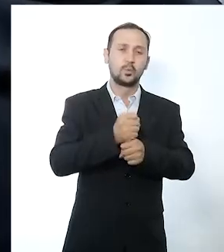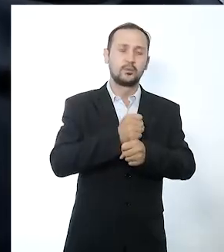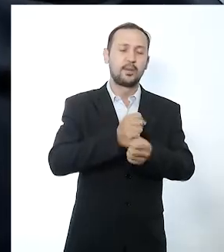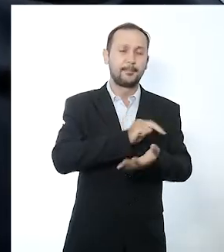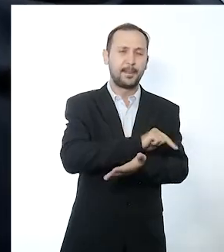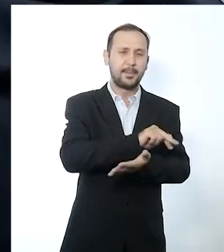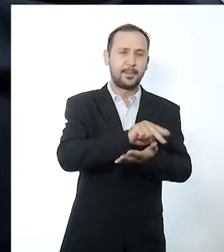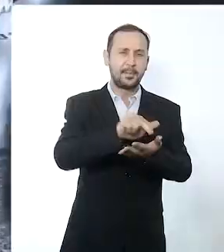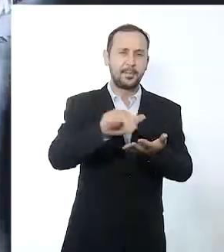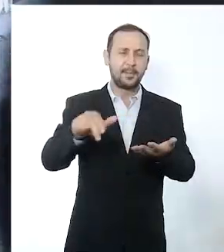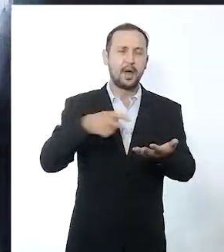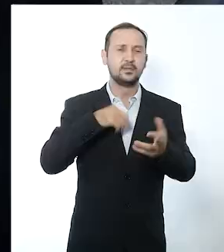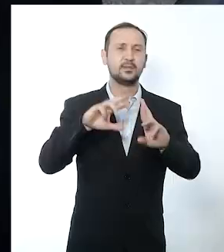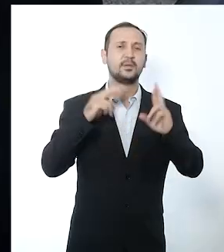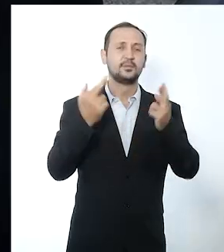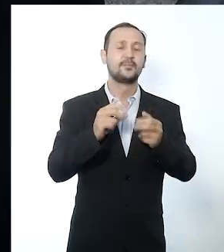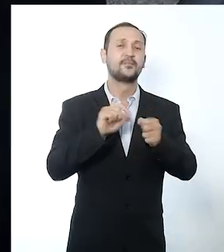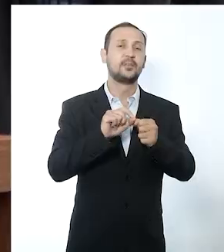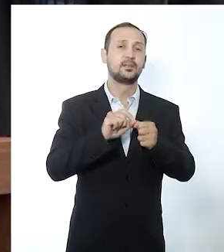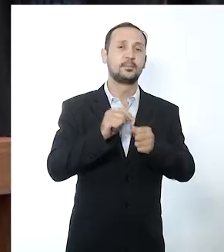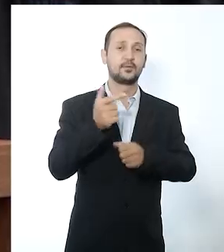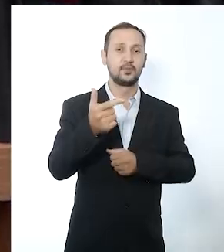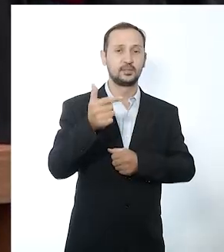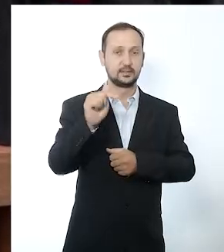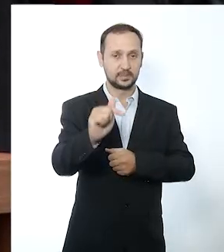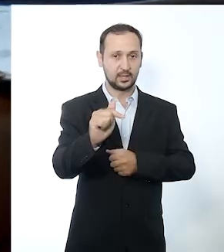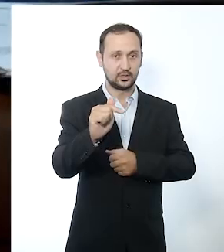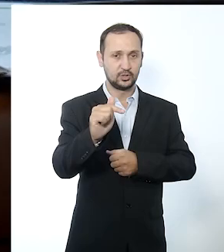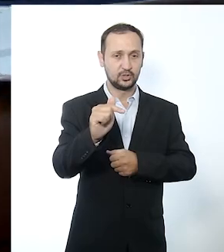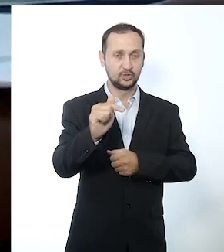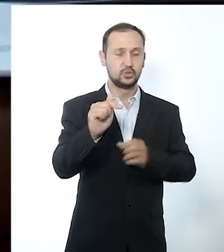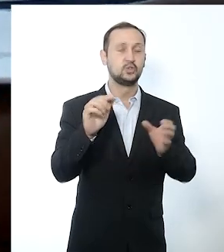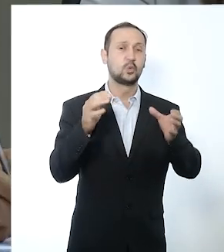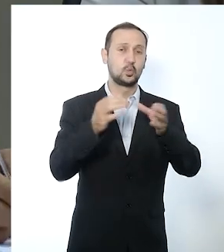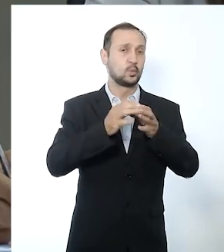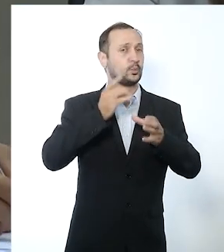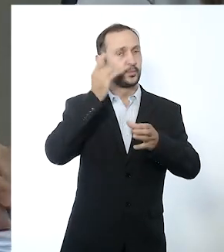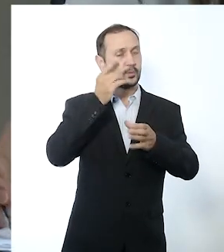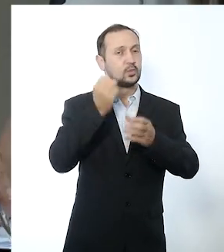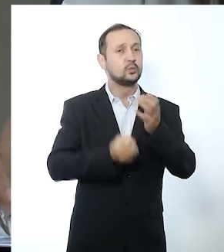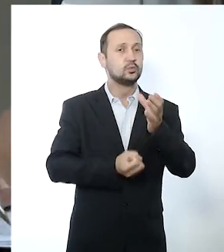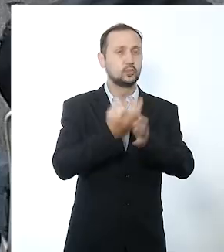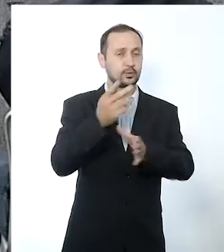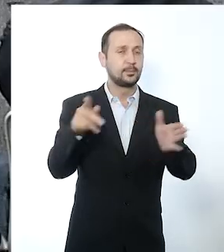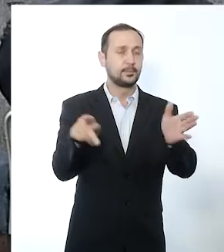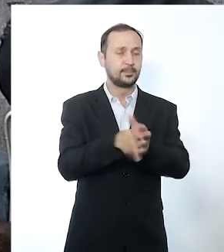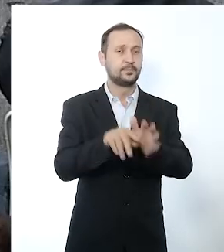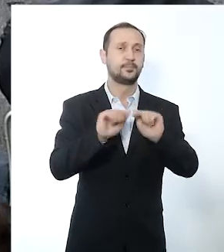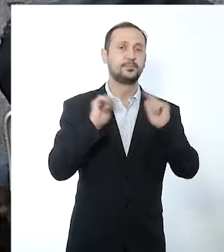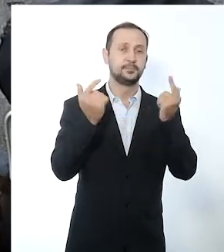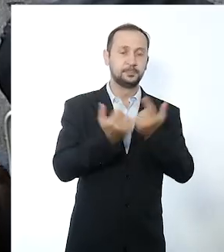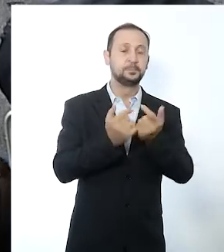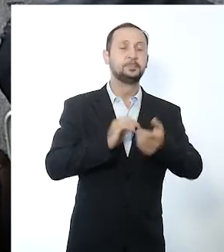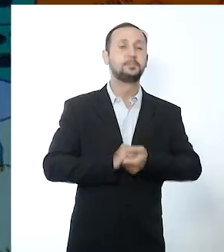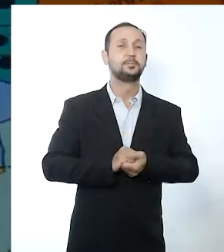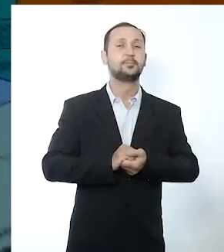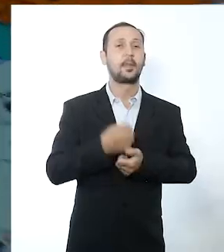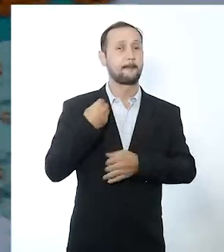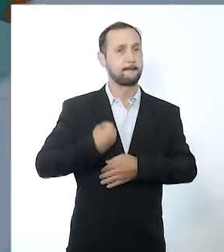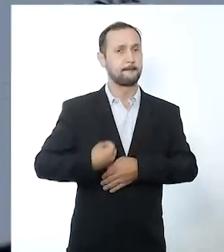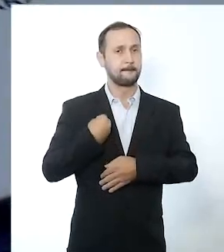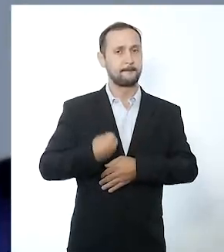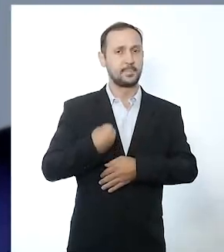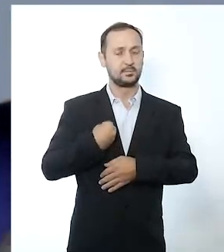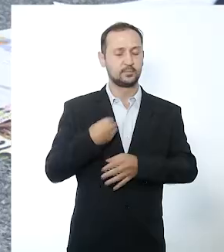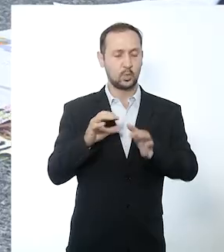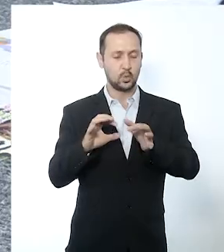foram várias reuniões promovidas pelas 27 frentes parlamentares instituídas pela Assembleia Legislativa. A